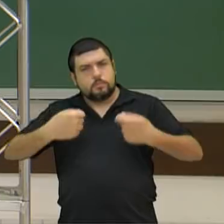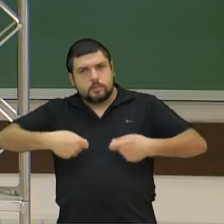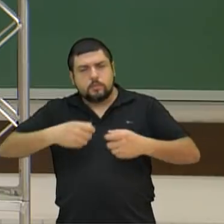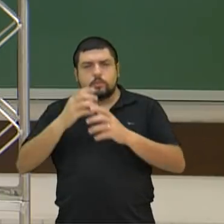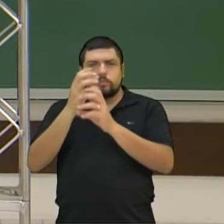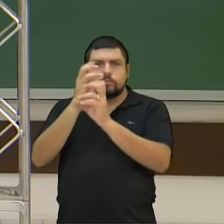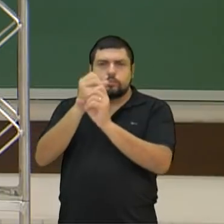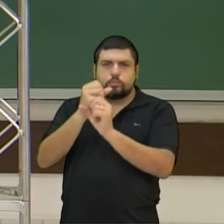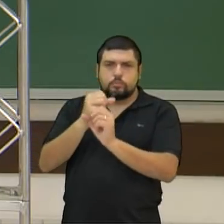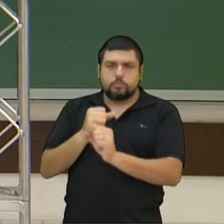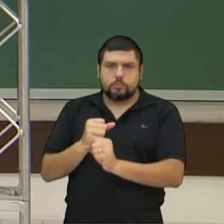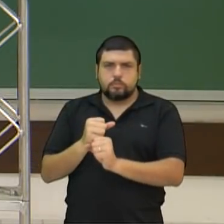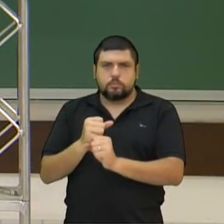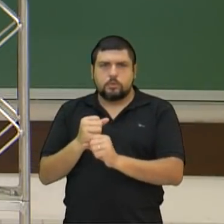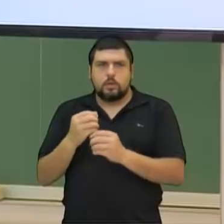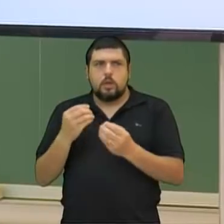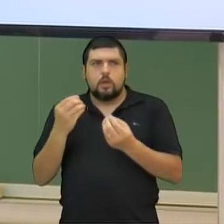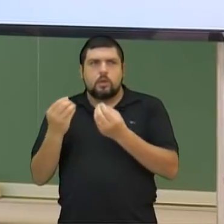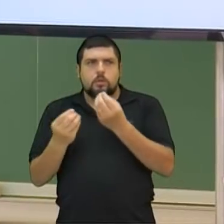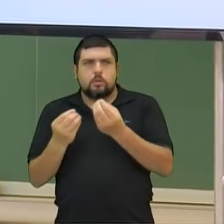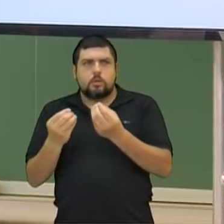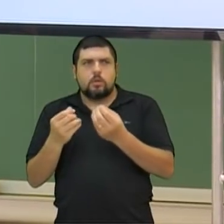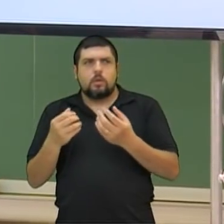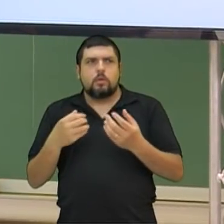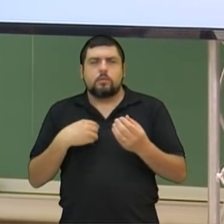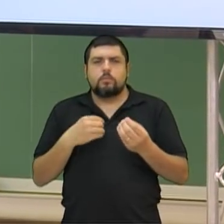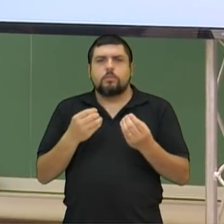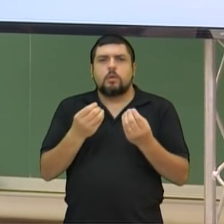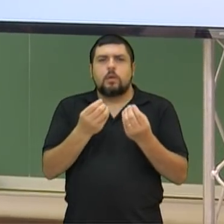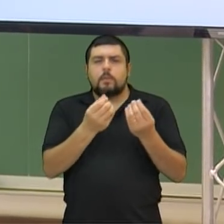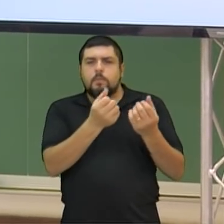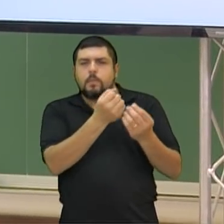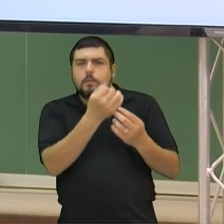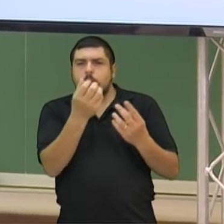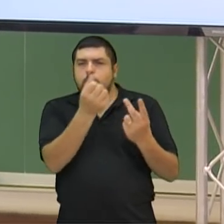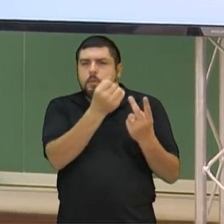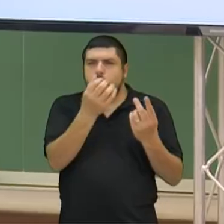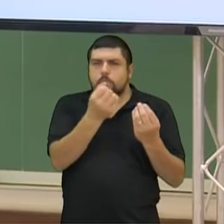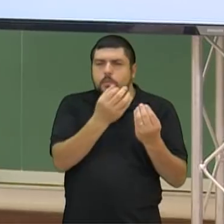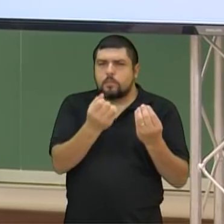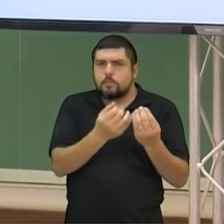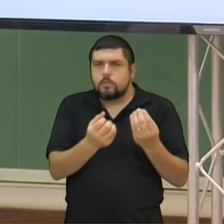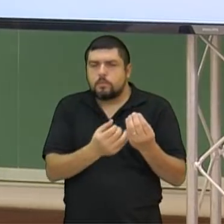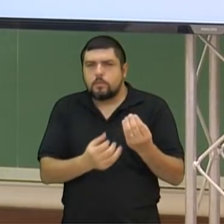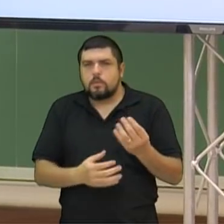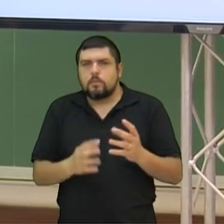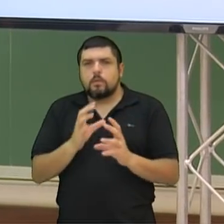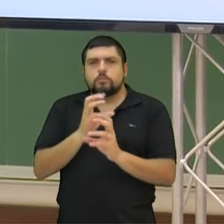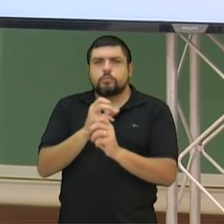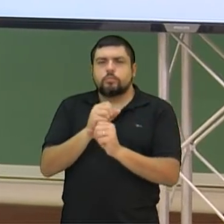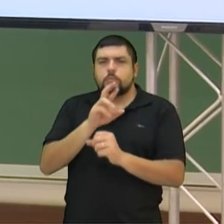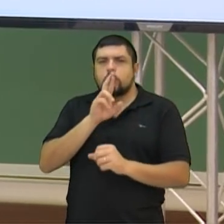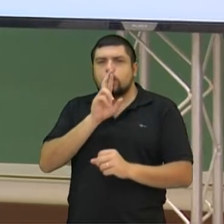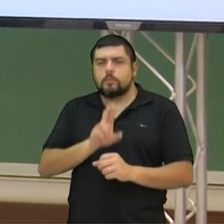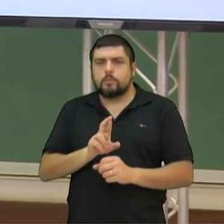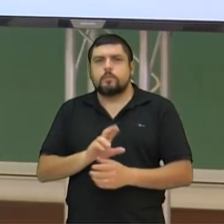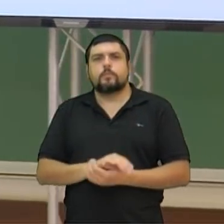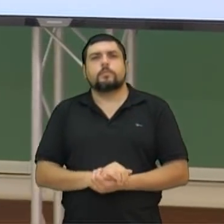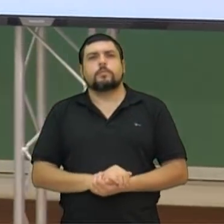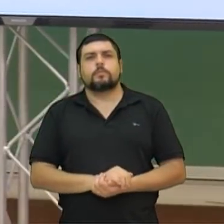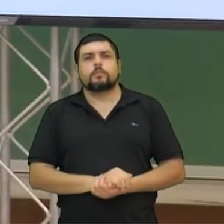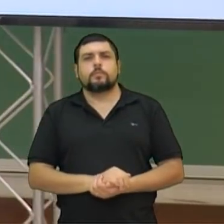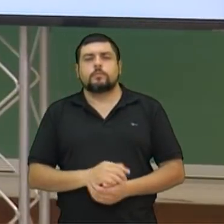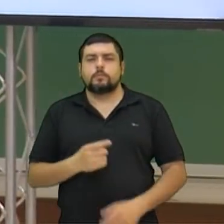iguala as duas bases, quando as bases estão iguais, faça as operações no expoente, ok? Então, aqui deixei resolvido